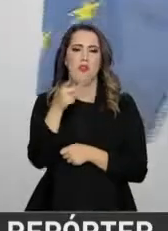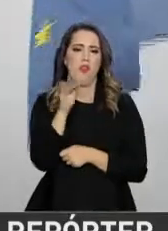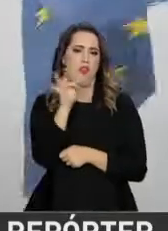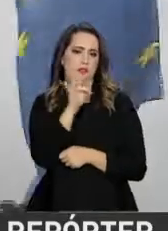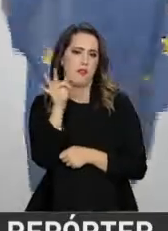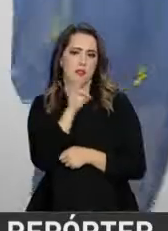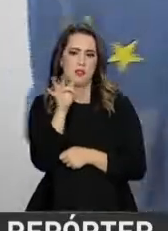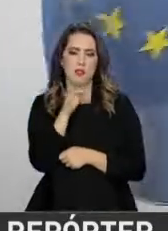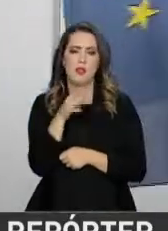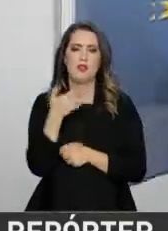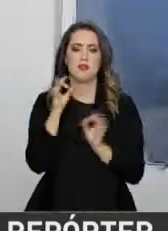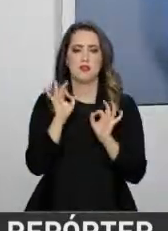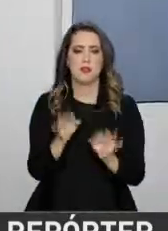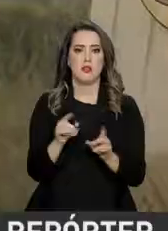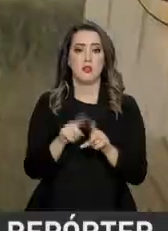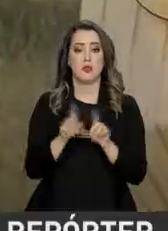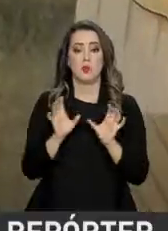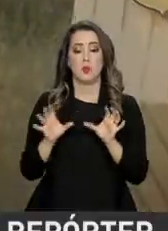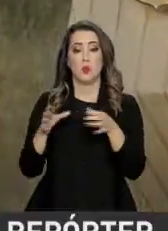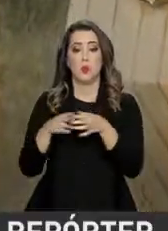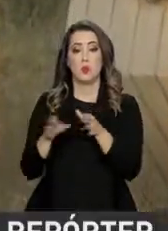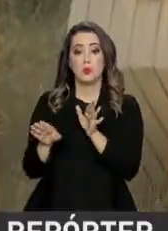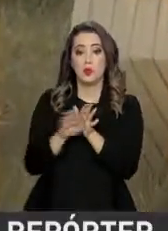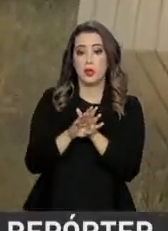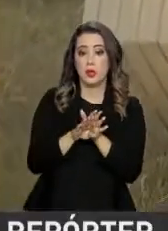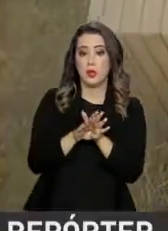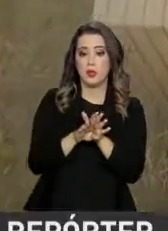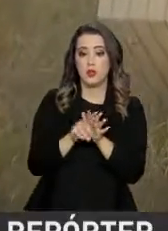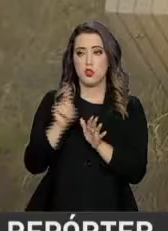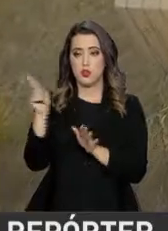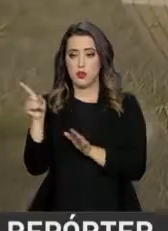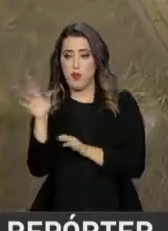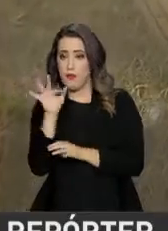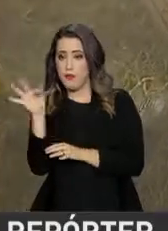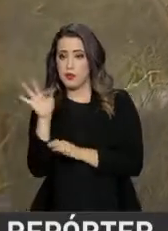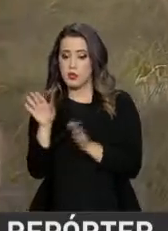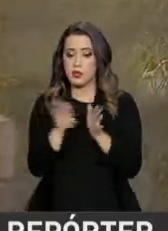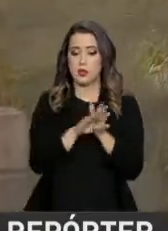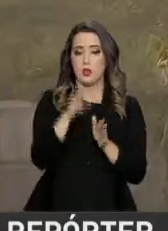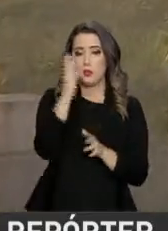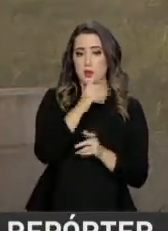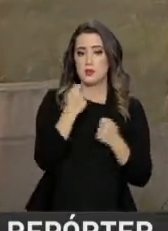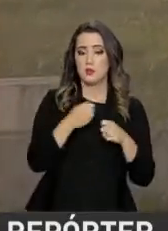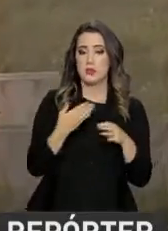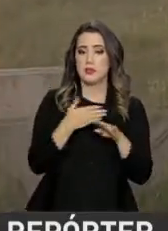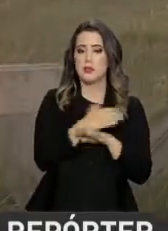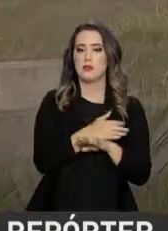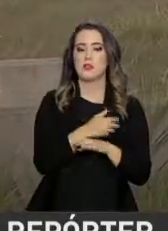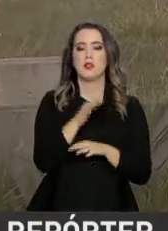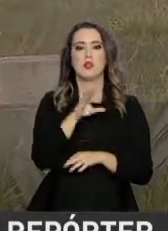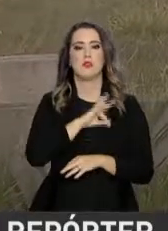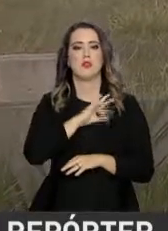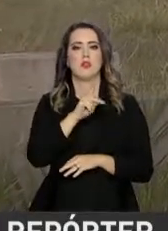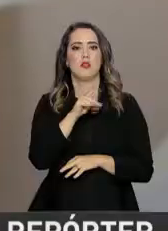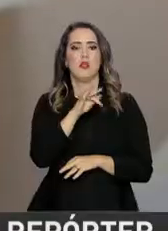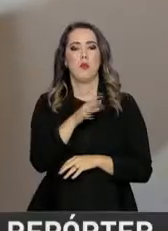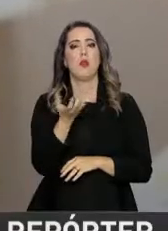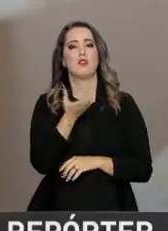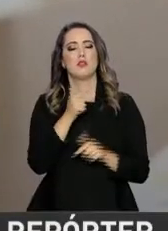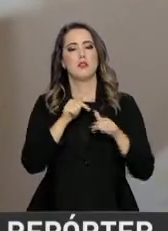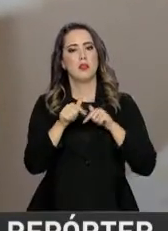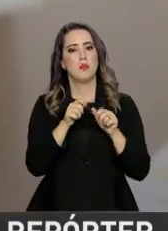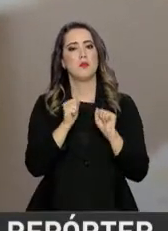fluentemente para os franceses quando chegarem ao brasil precisam se registrar na polícia federal e se quiserem um emprego